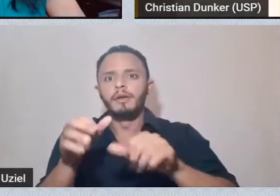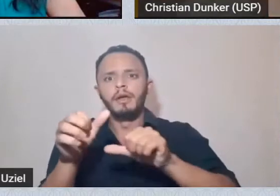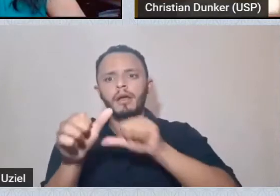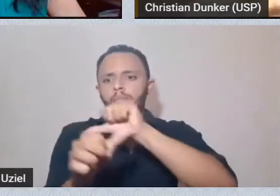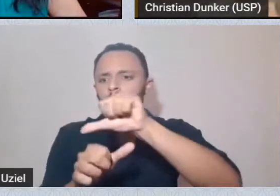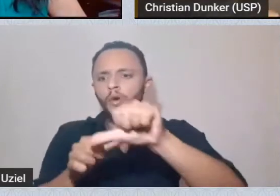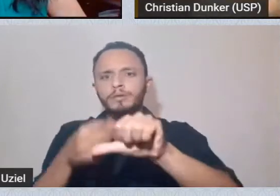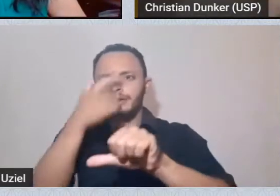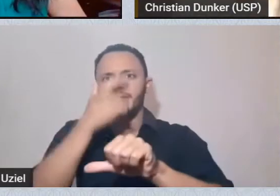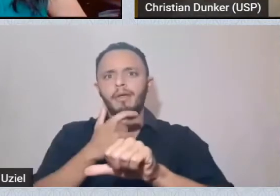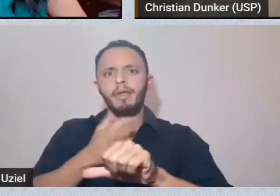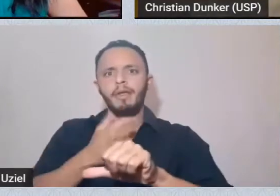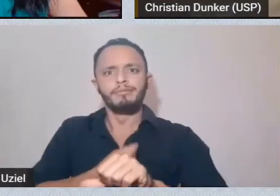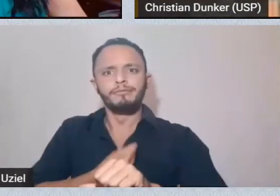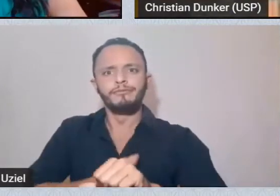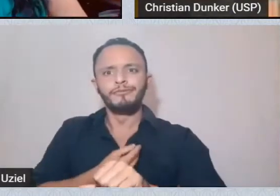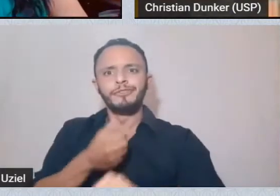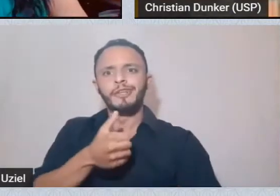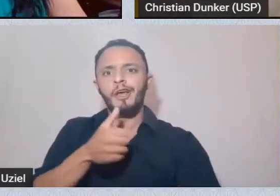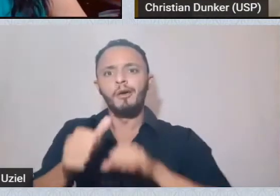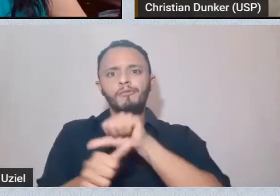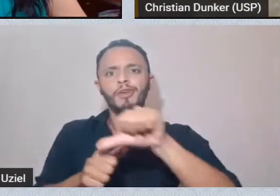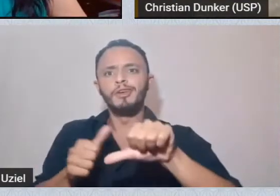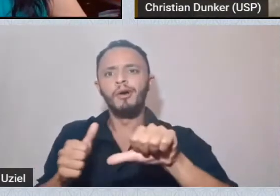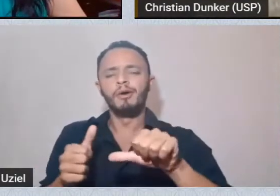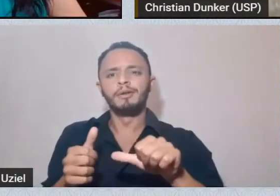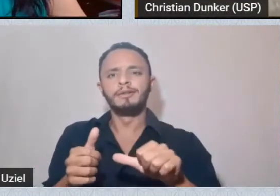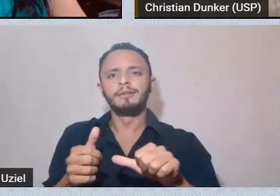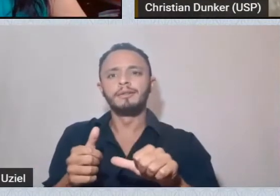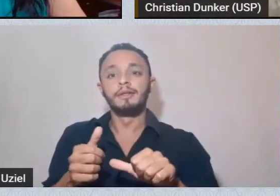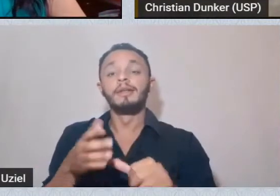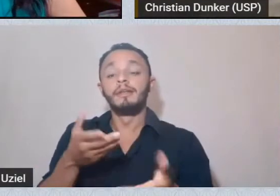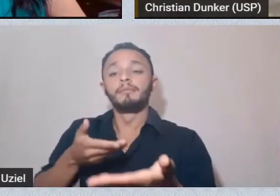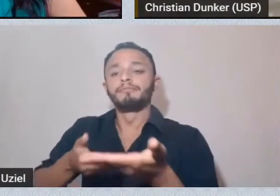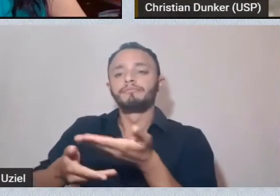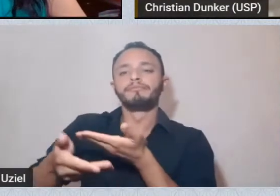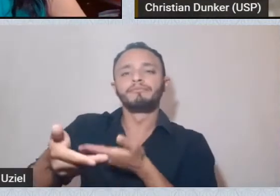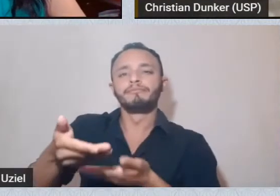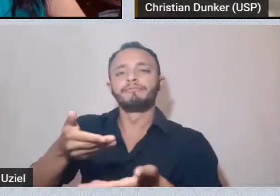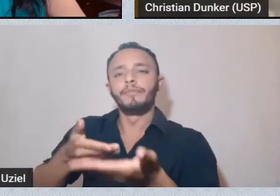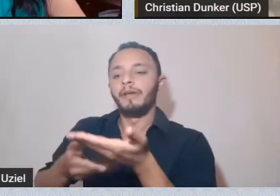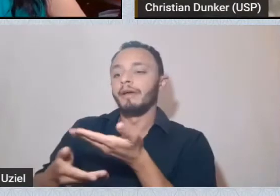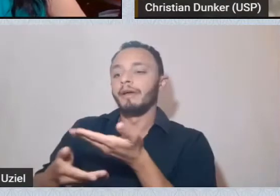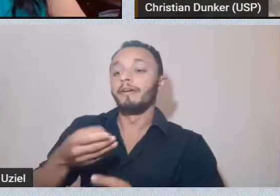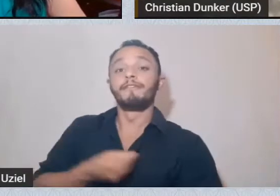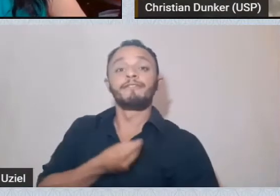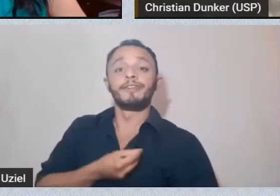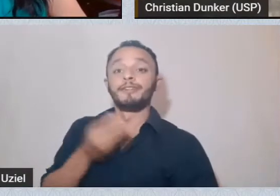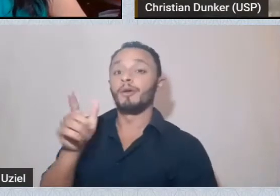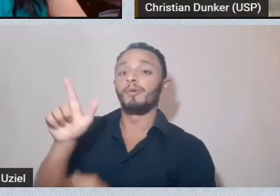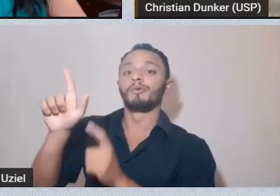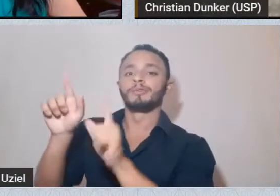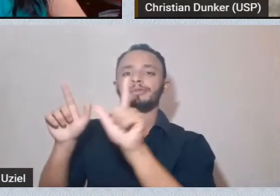contar isso, né? Partilhar essa viagem com os outros. Acho que nós temos um evento único.